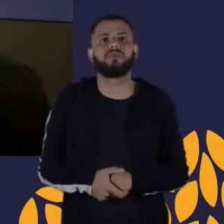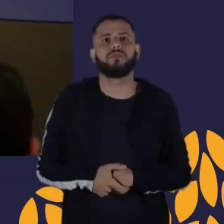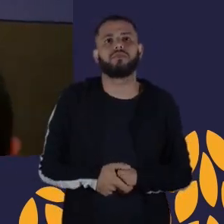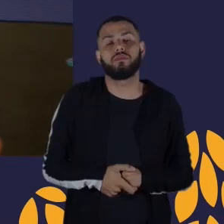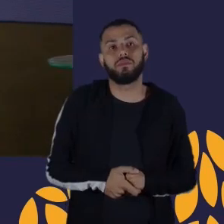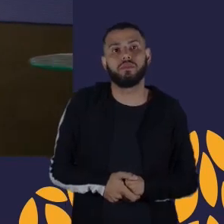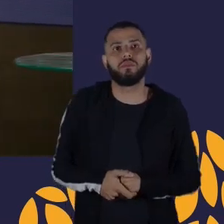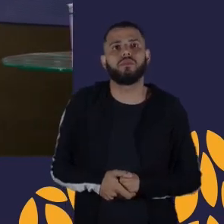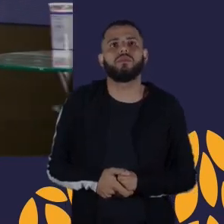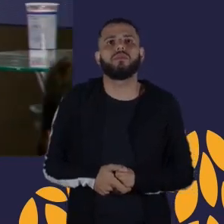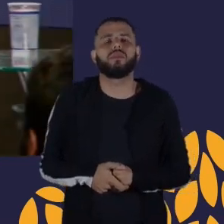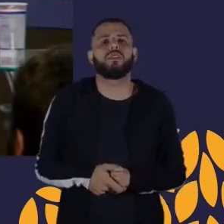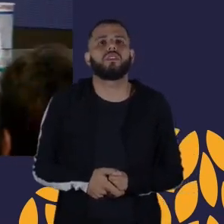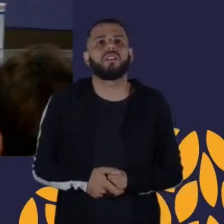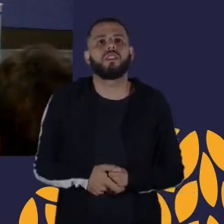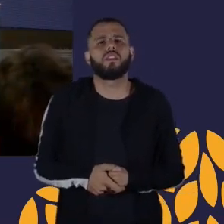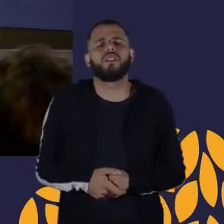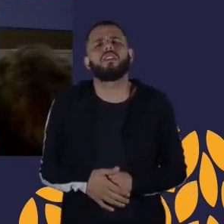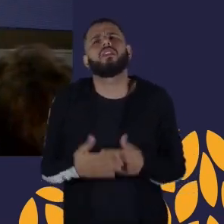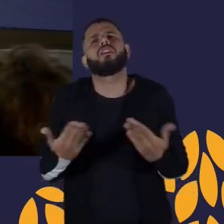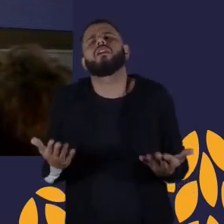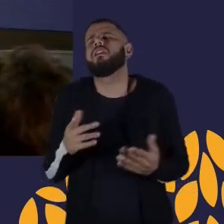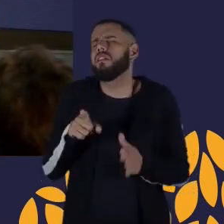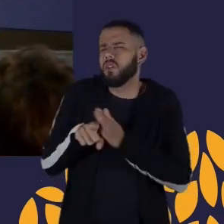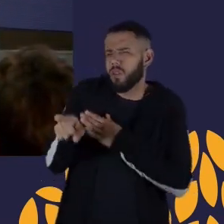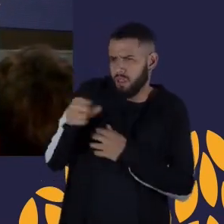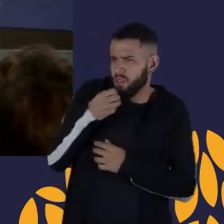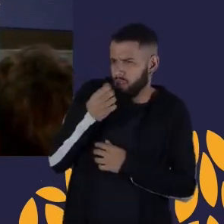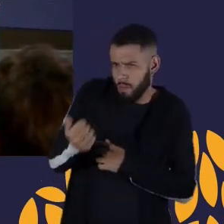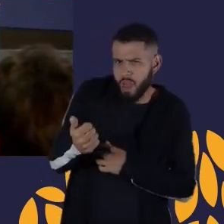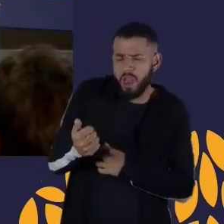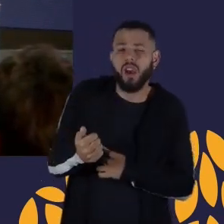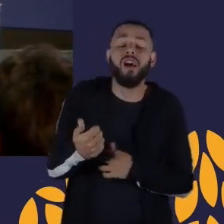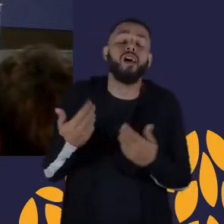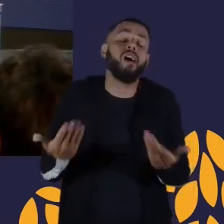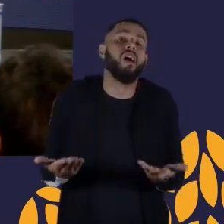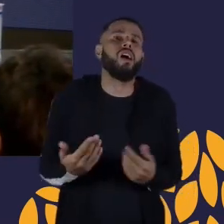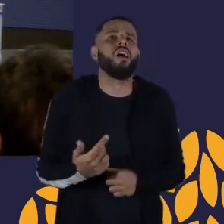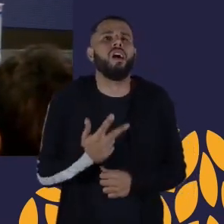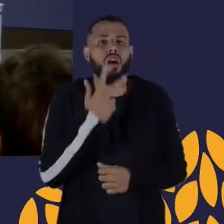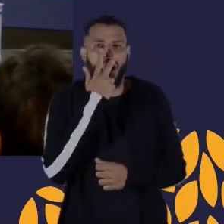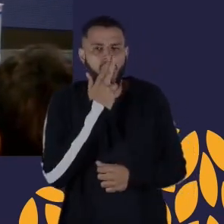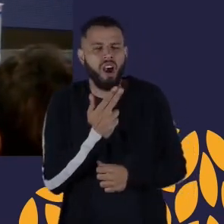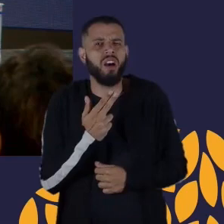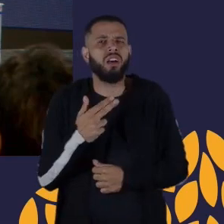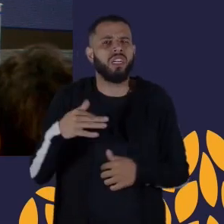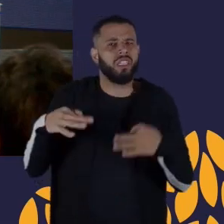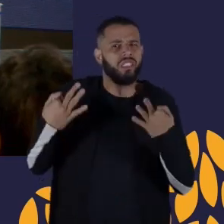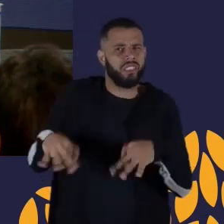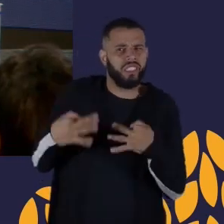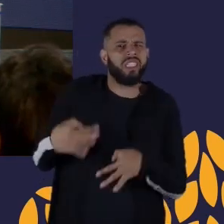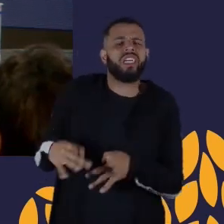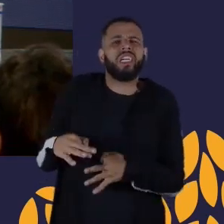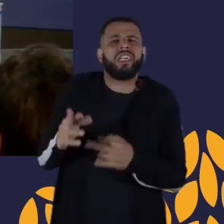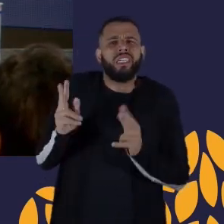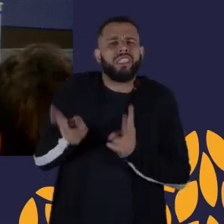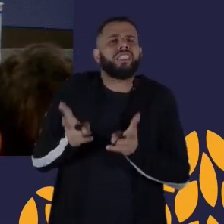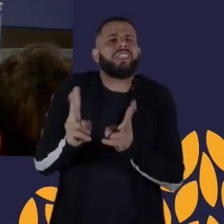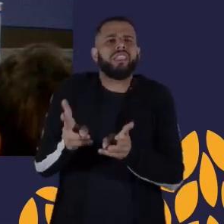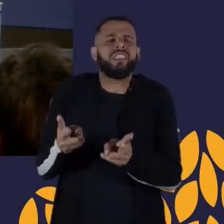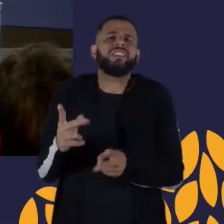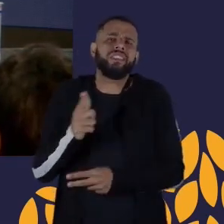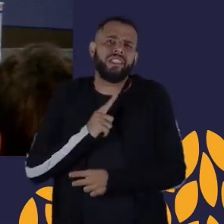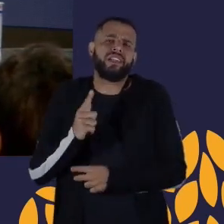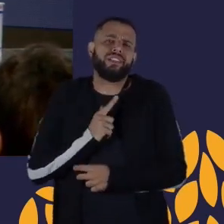vamos? Ai, doutora, você sabe, eu acho que o dor está aí, ainda está aí. Mas